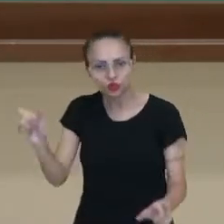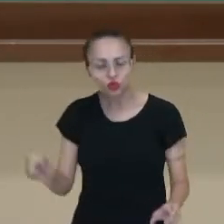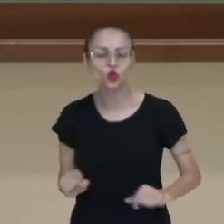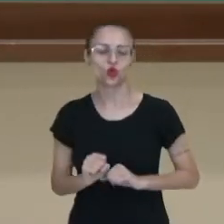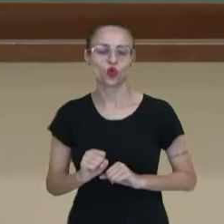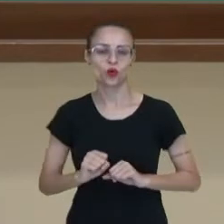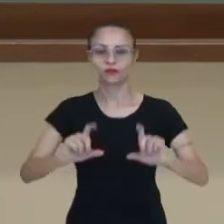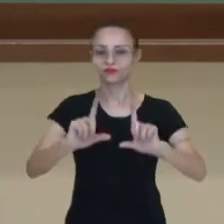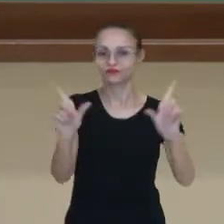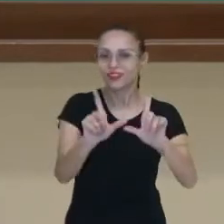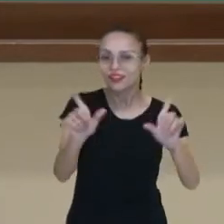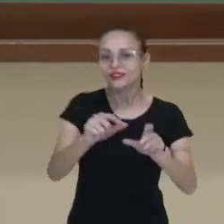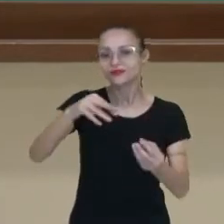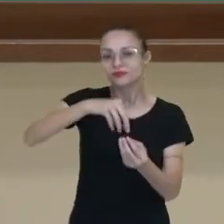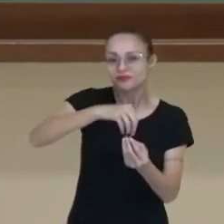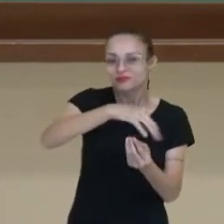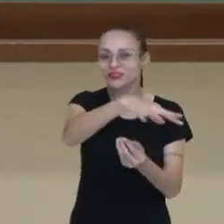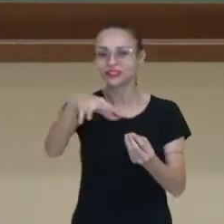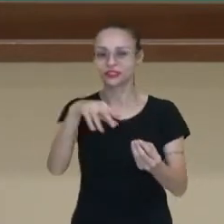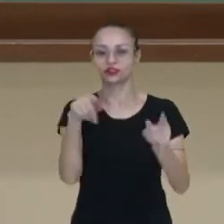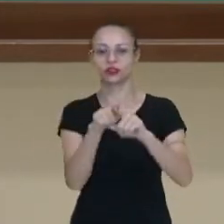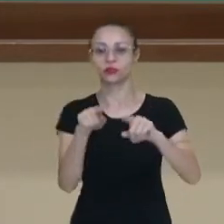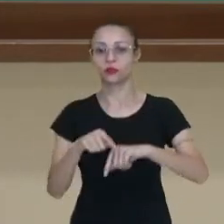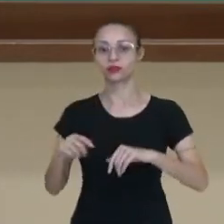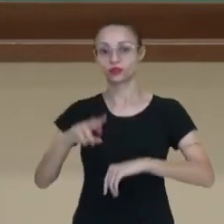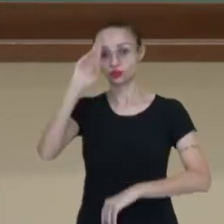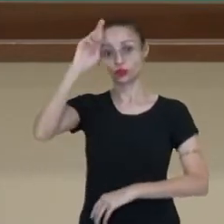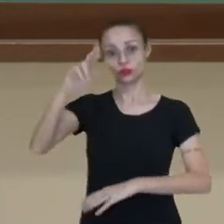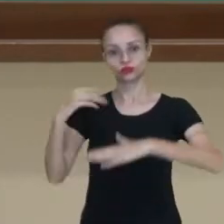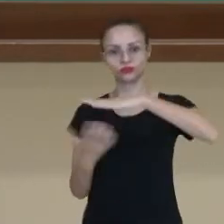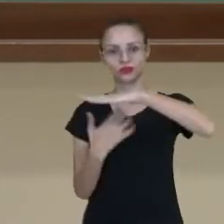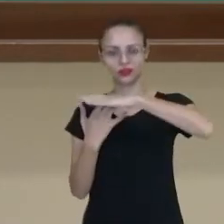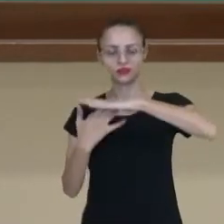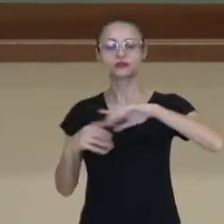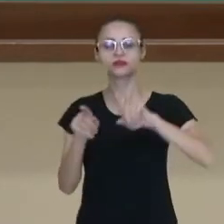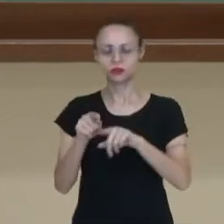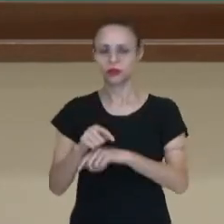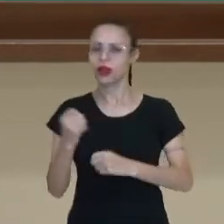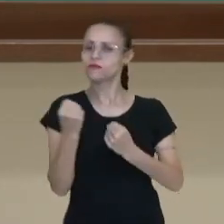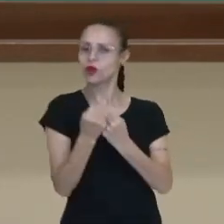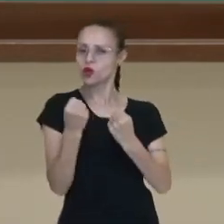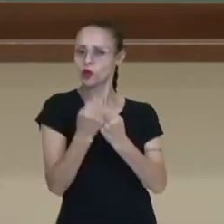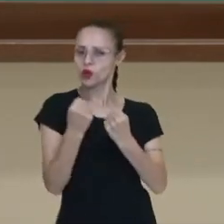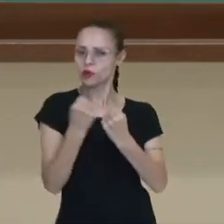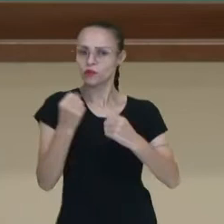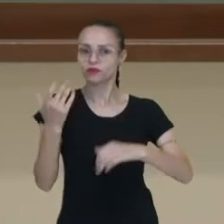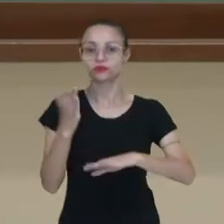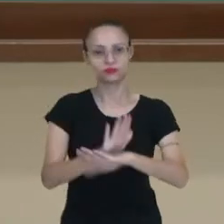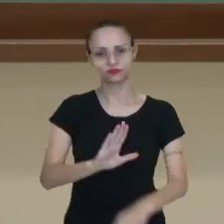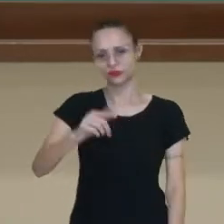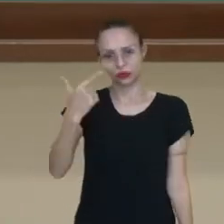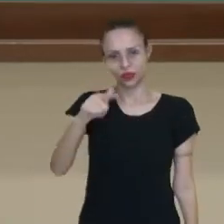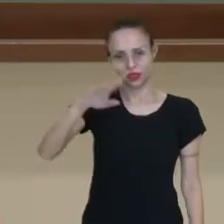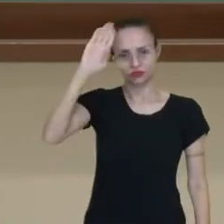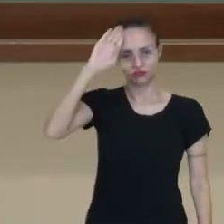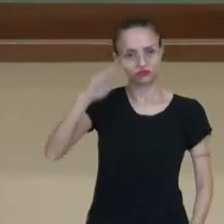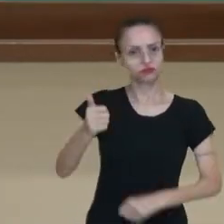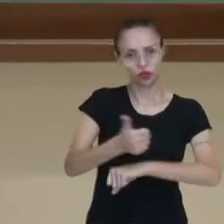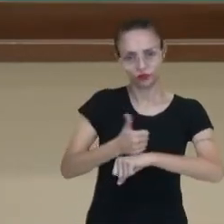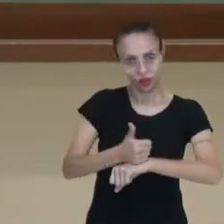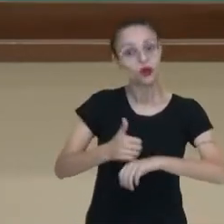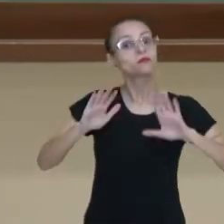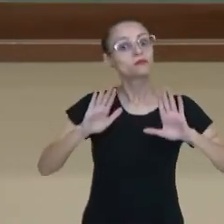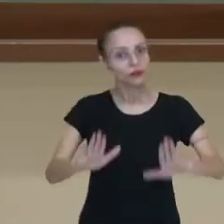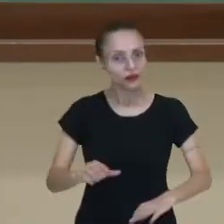de imprensa, empresários, entre outros, que não têm natureza militar em suas profissões, em seus cargos, mas